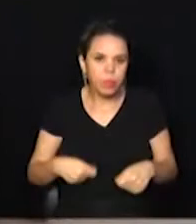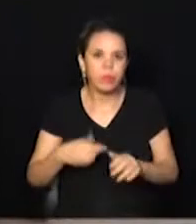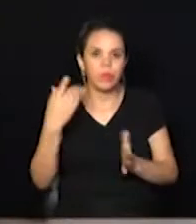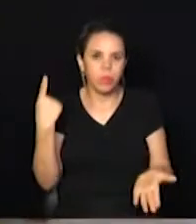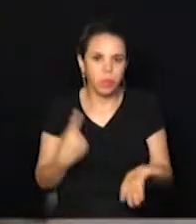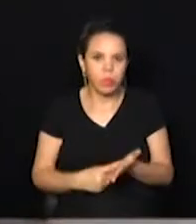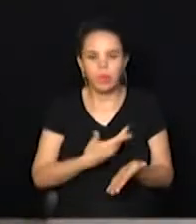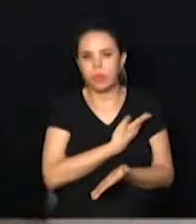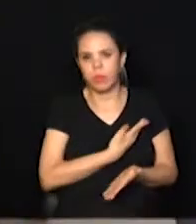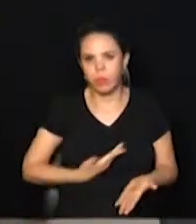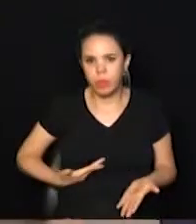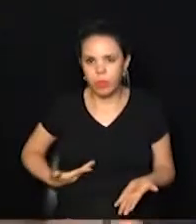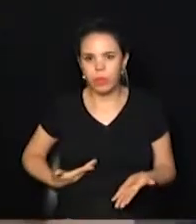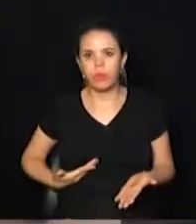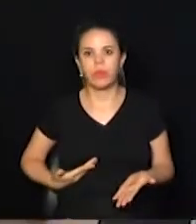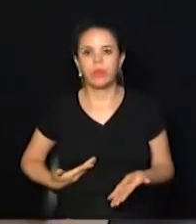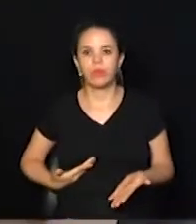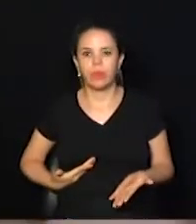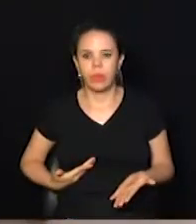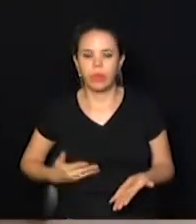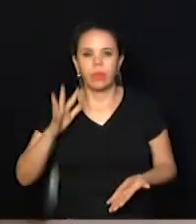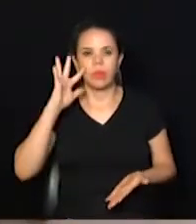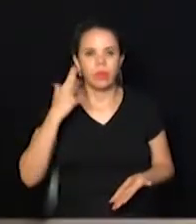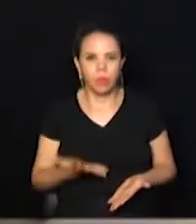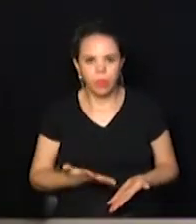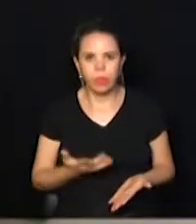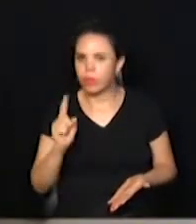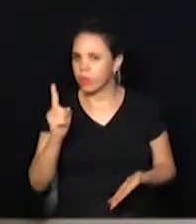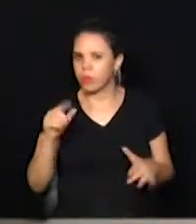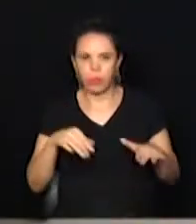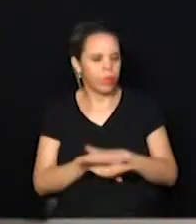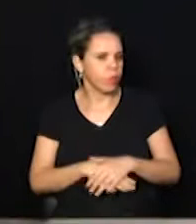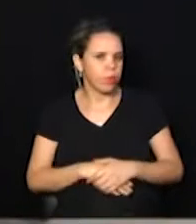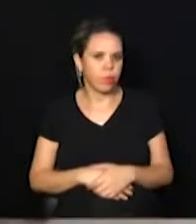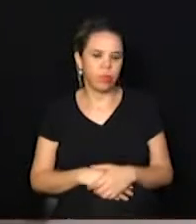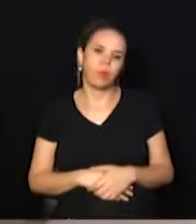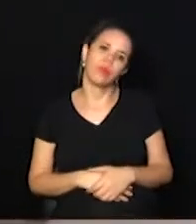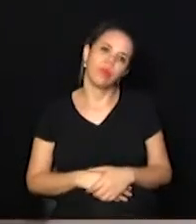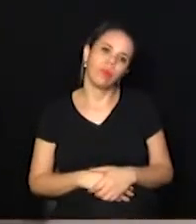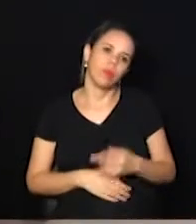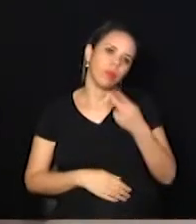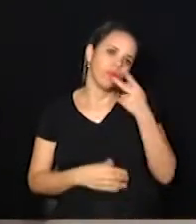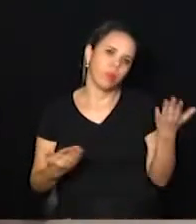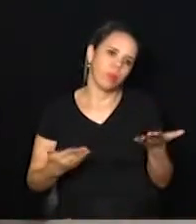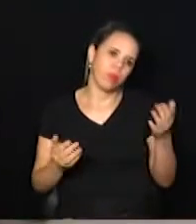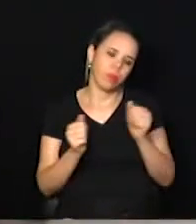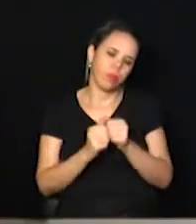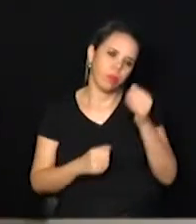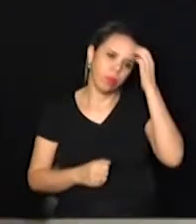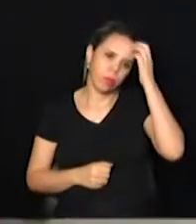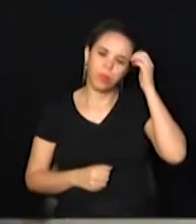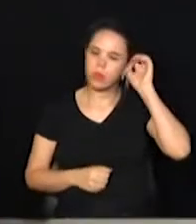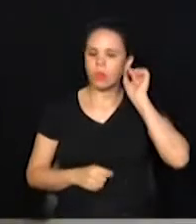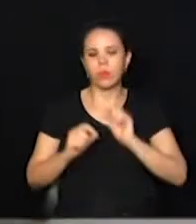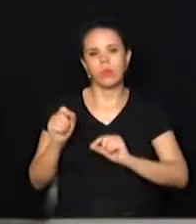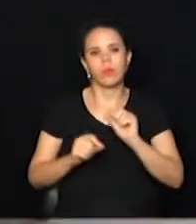do poder público de que isso vai ser resolvido e não arquivado. E para falar agora conosco, né, do que